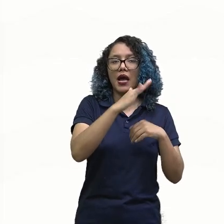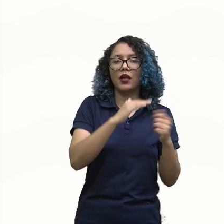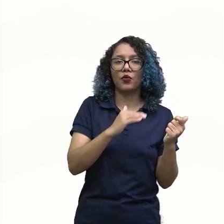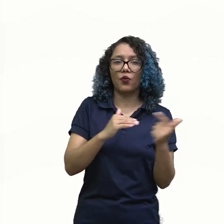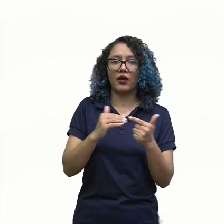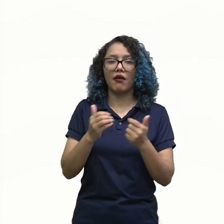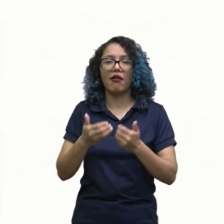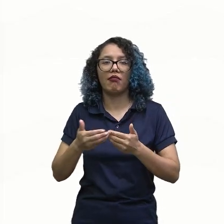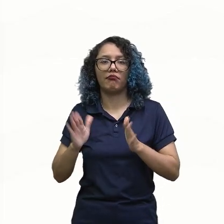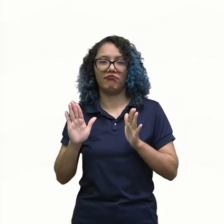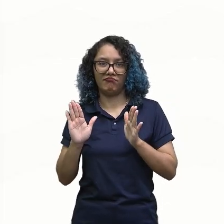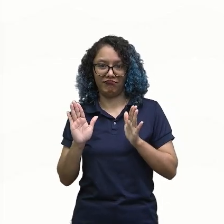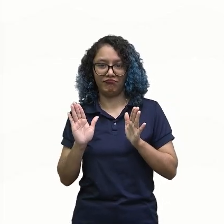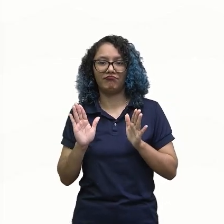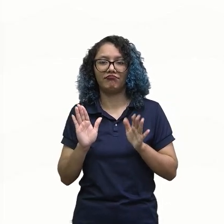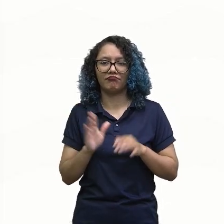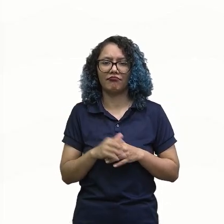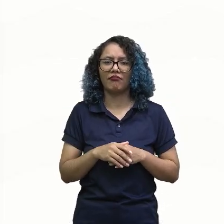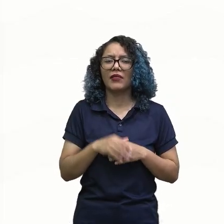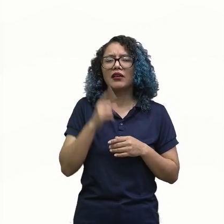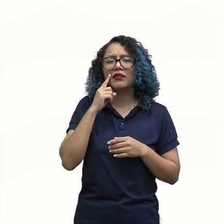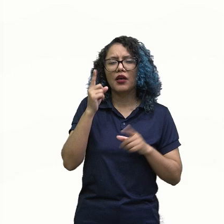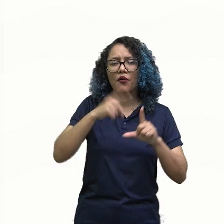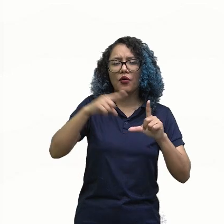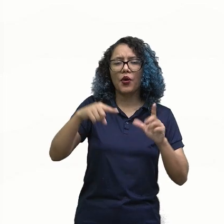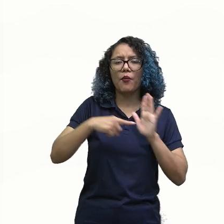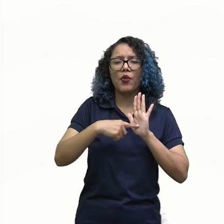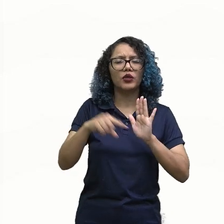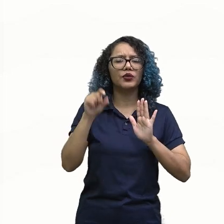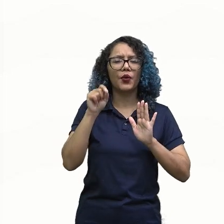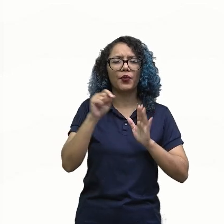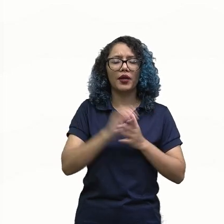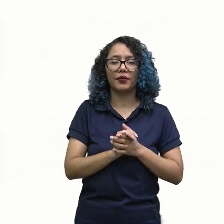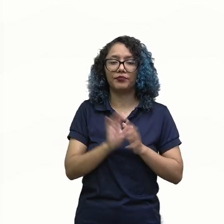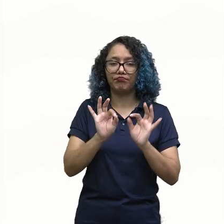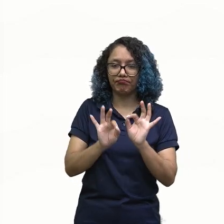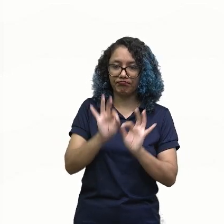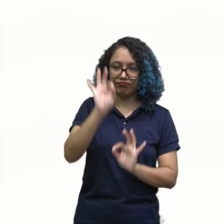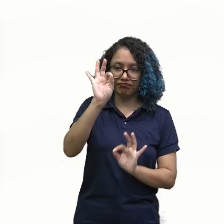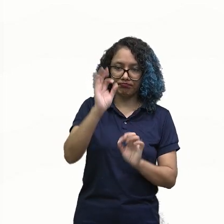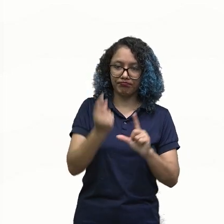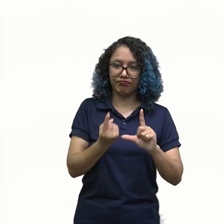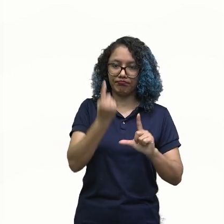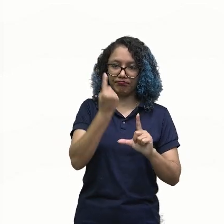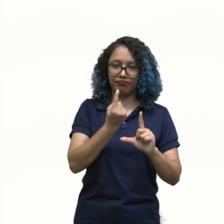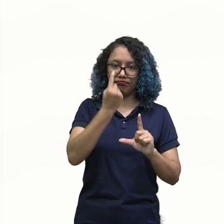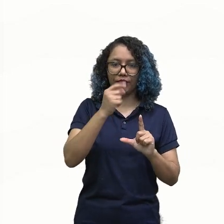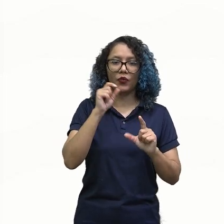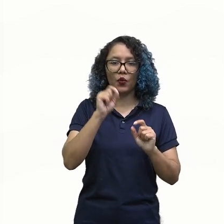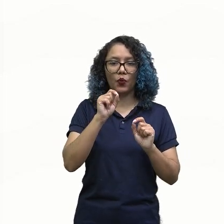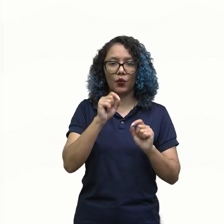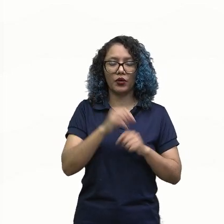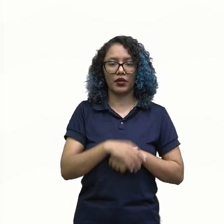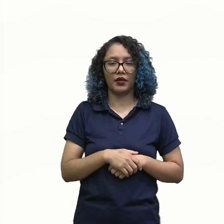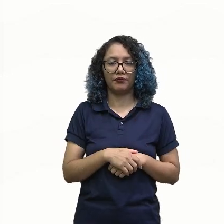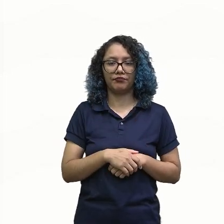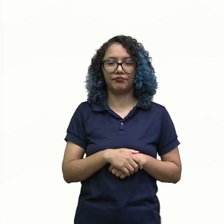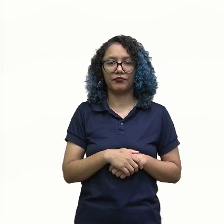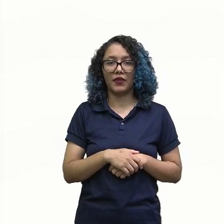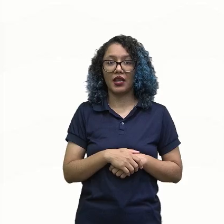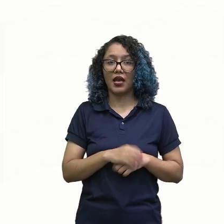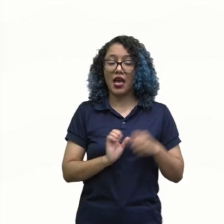este gráfico? Significa que para cima, tá? Eu tenho reatores